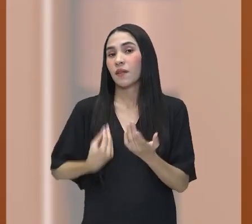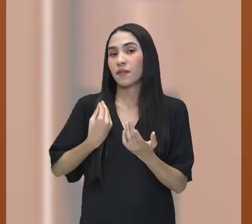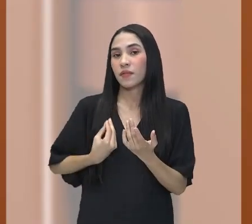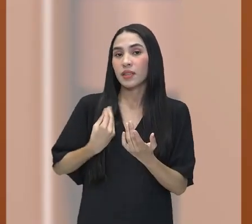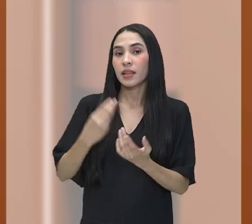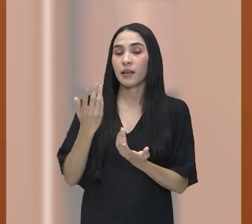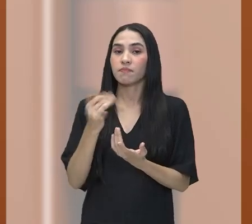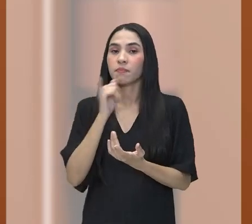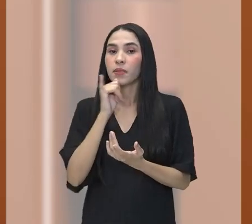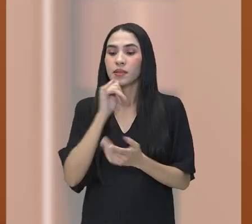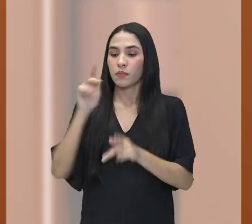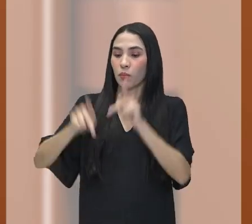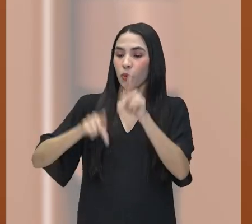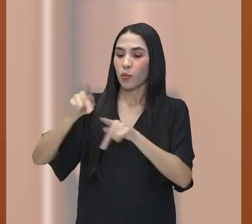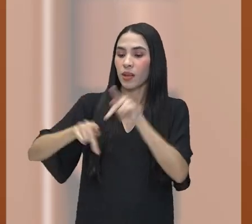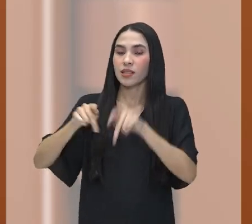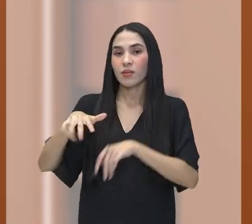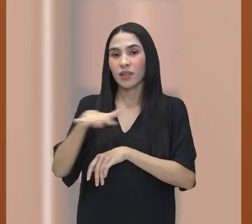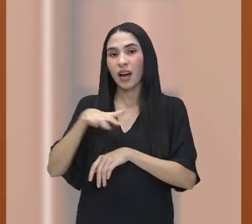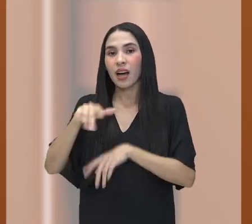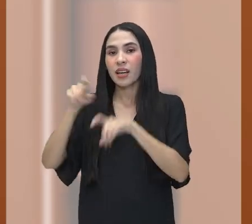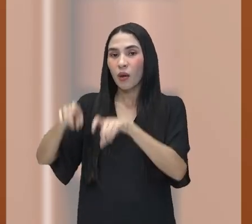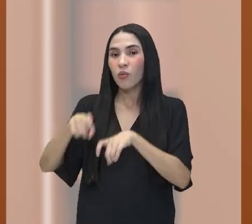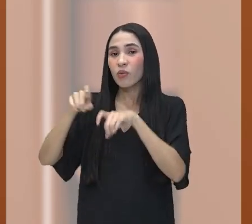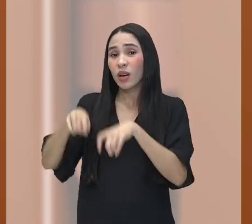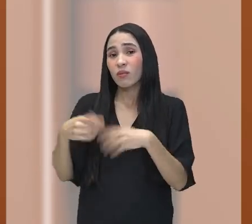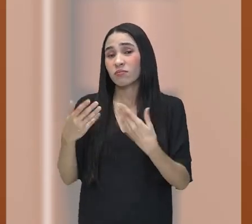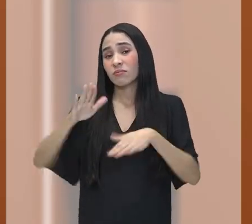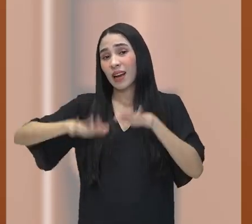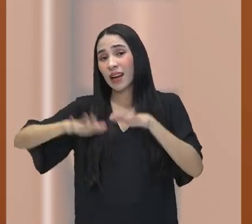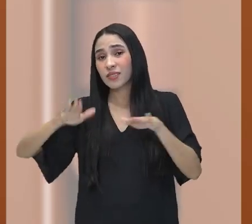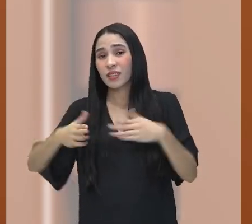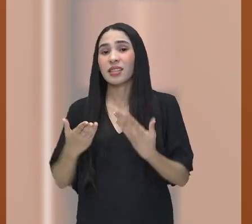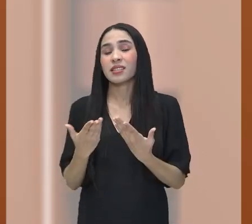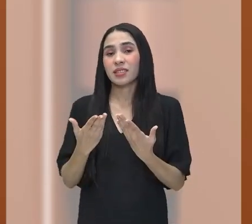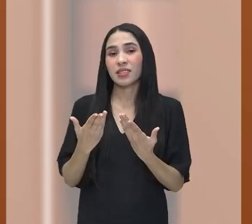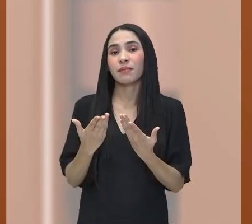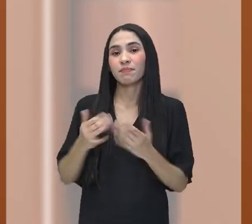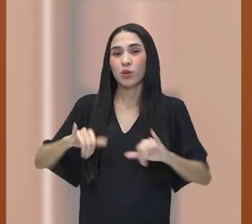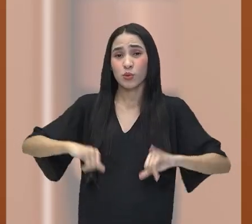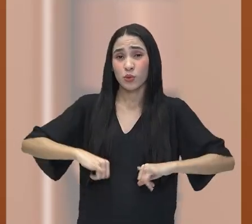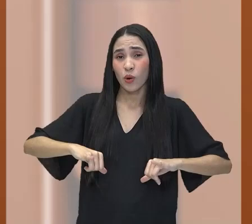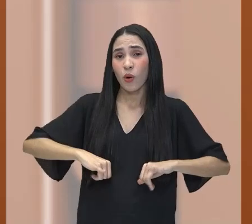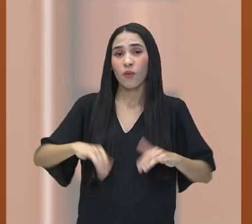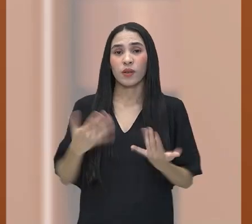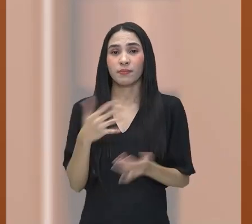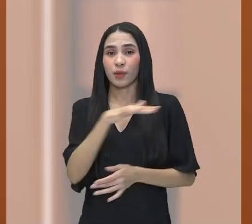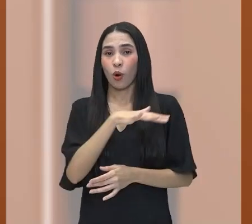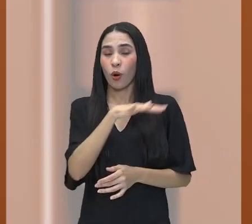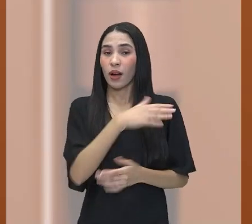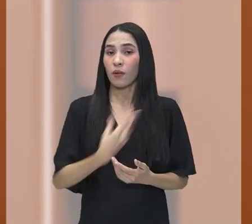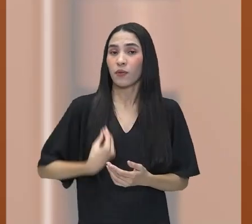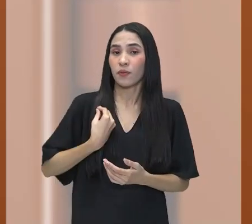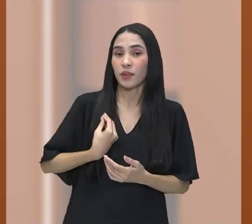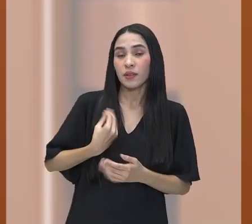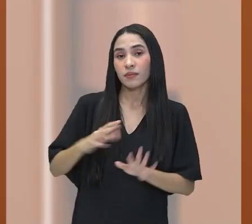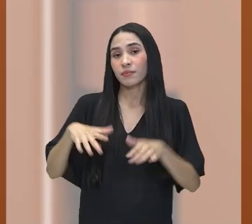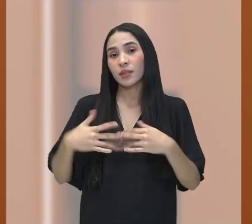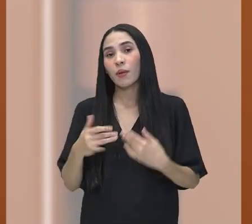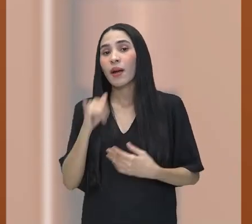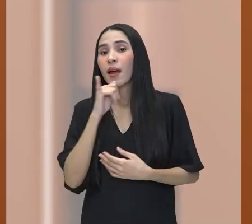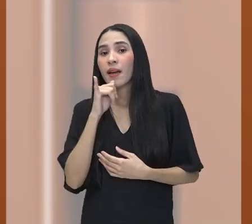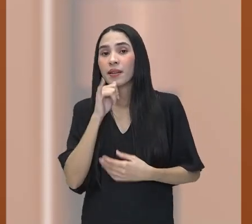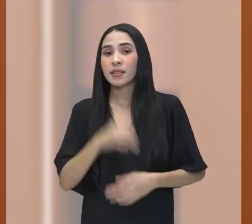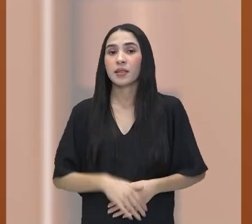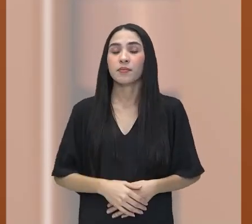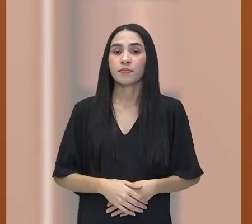as populações rurais, muitas vezes, elas estão submetidas lá onde elas moram, né? Então, nós temos, por